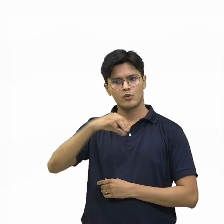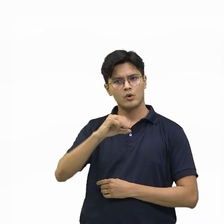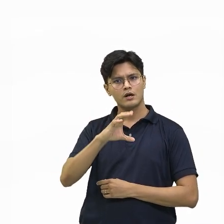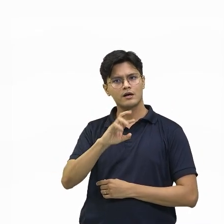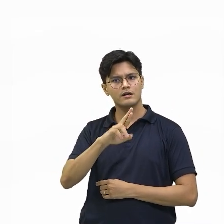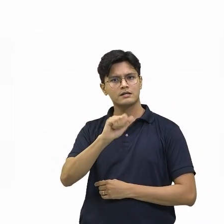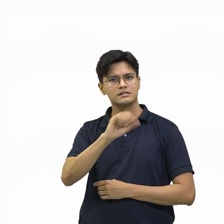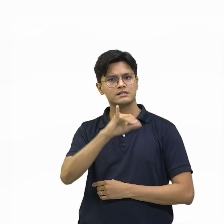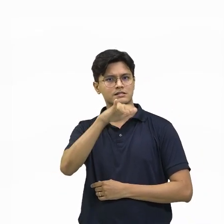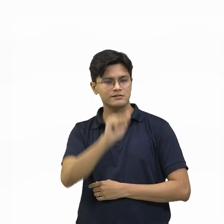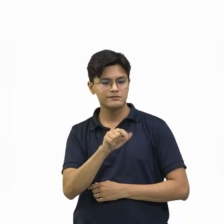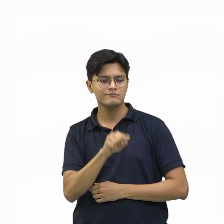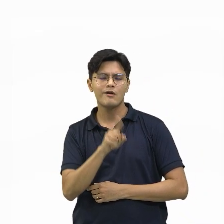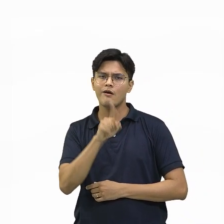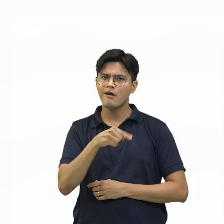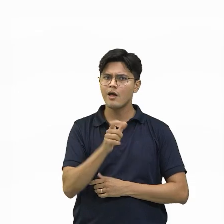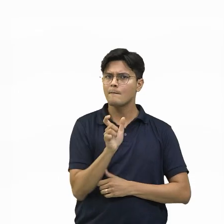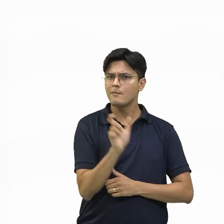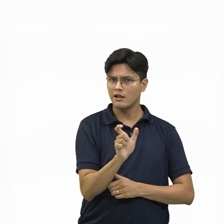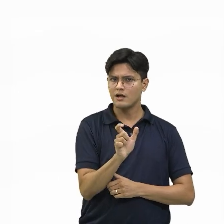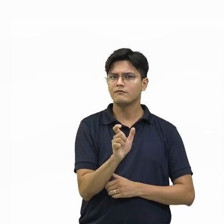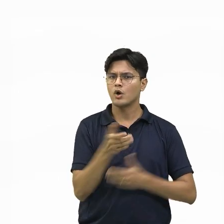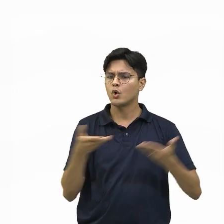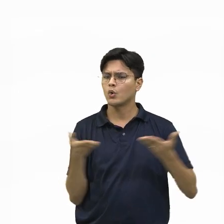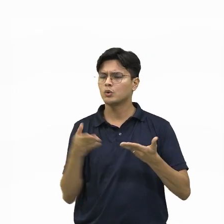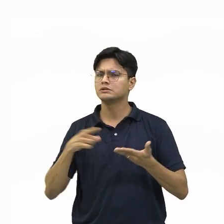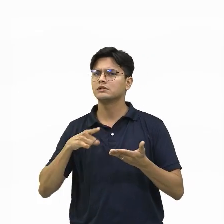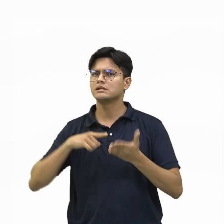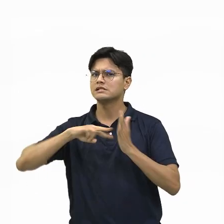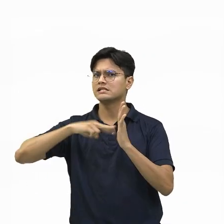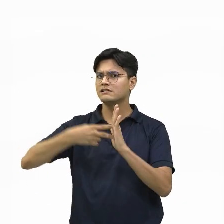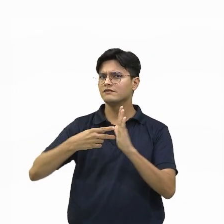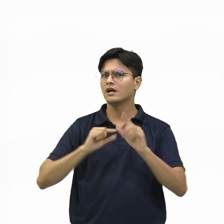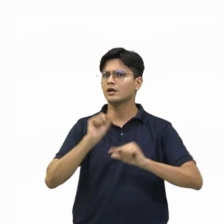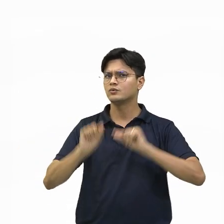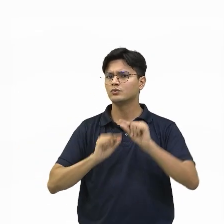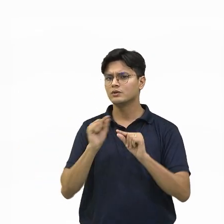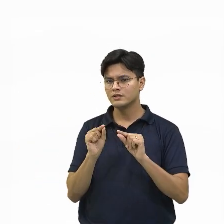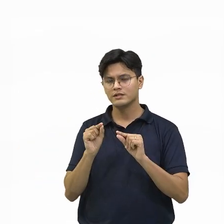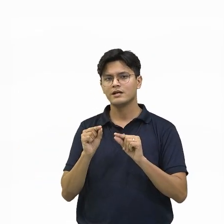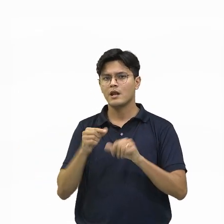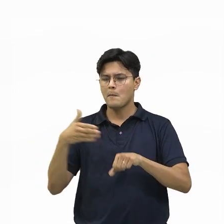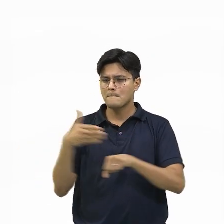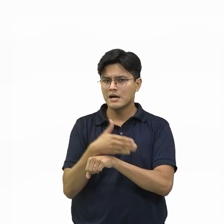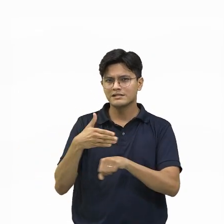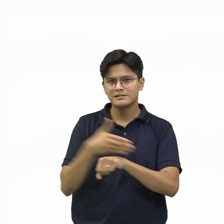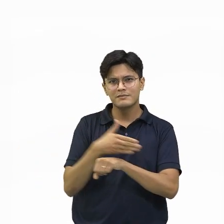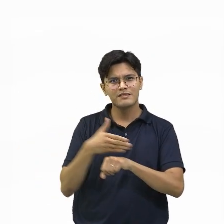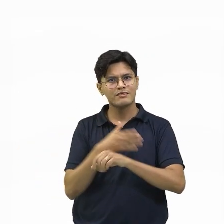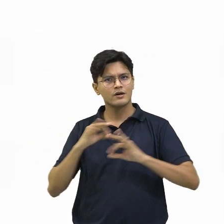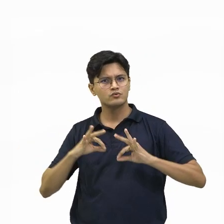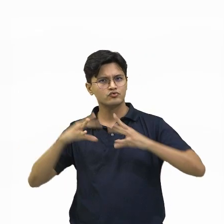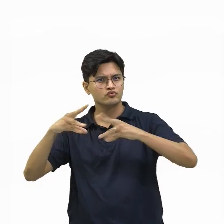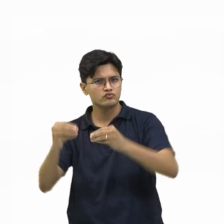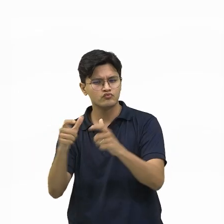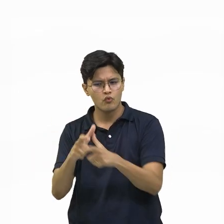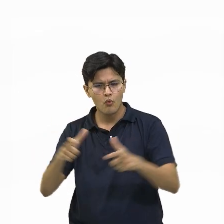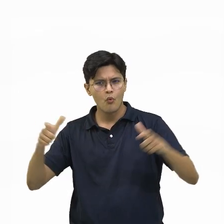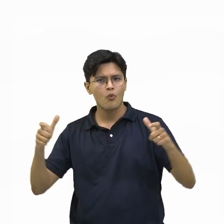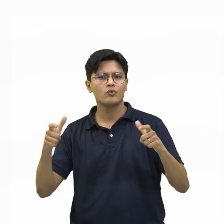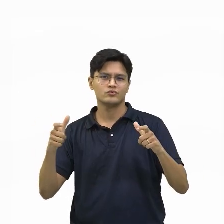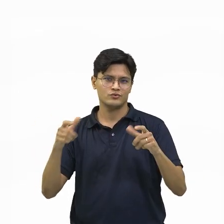dias atuais, está referindo justamente a uma participação massiva e ampla e livre de todos